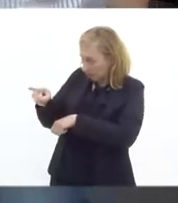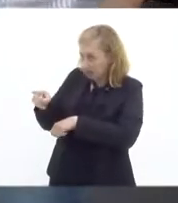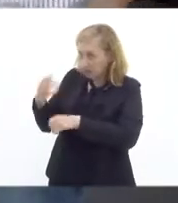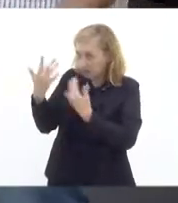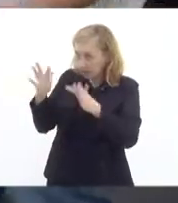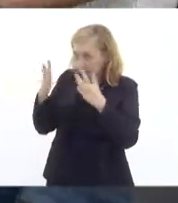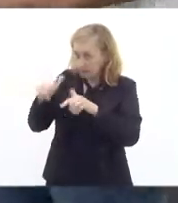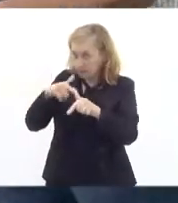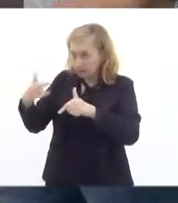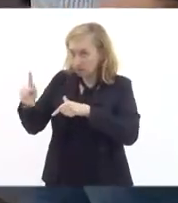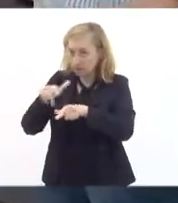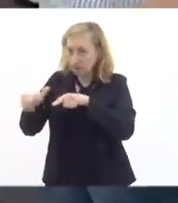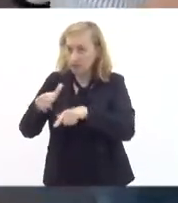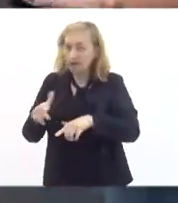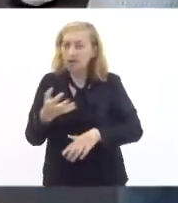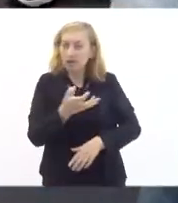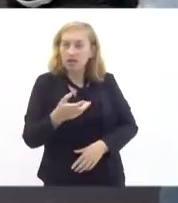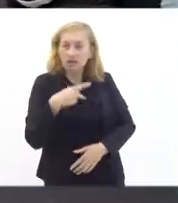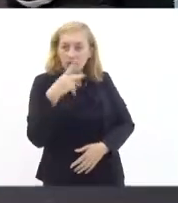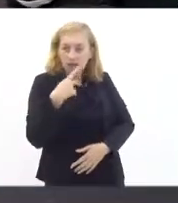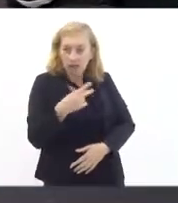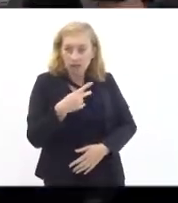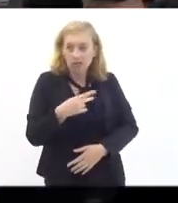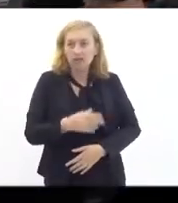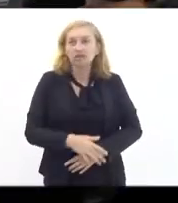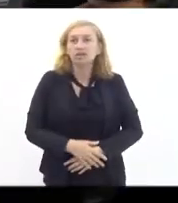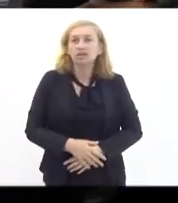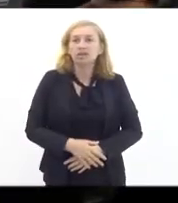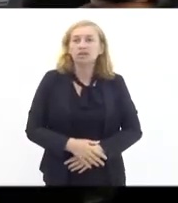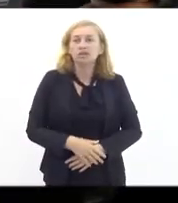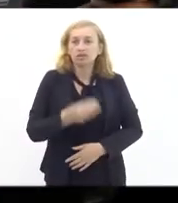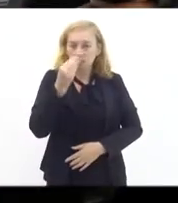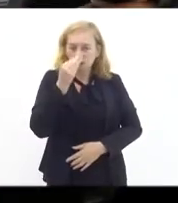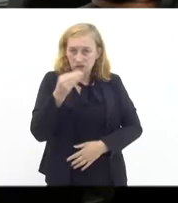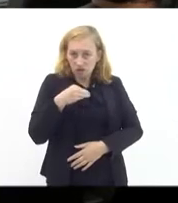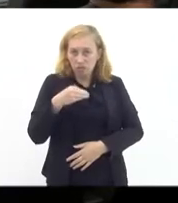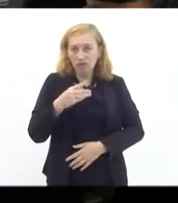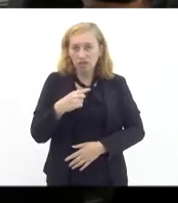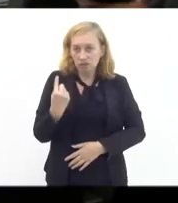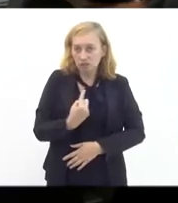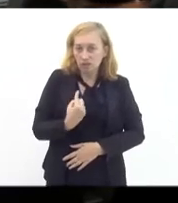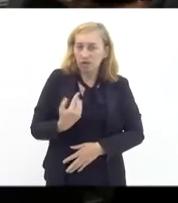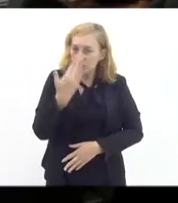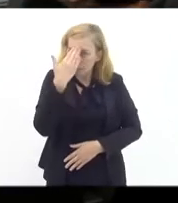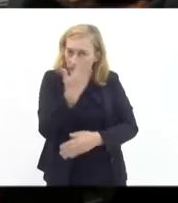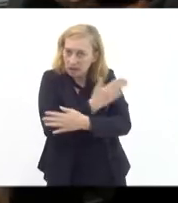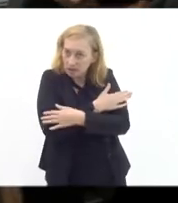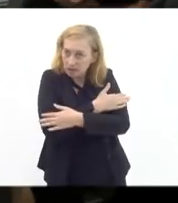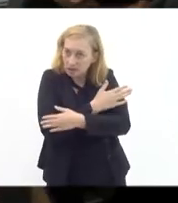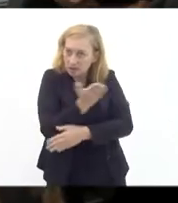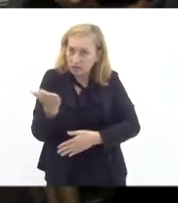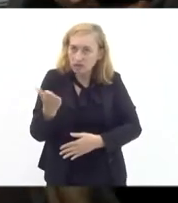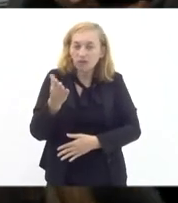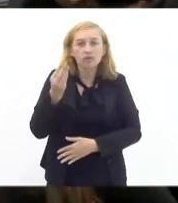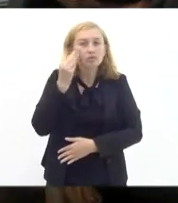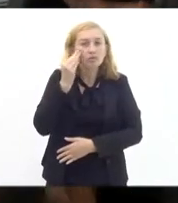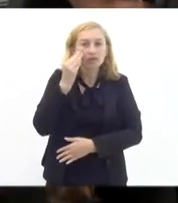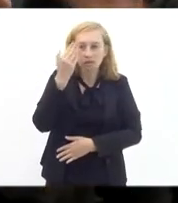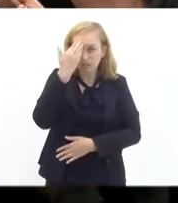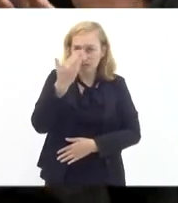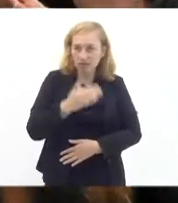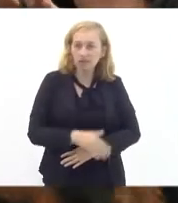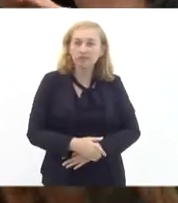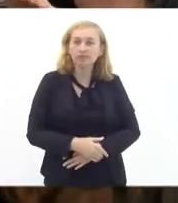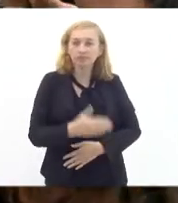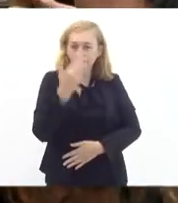trabalho, Maricá. Gente, obrigado. Era isso que eu queria falar. Só não queria que a gente fosse discriminado. Só isso. Um abraço em todos e obrigado pela oportunidade.